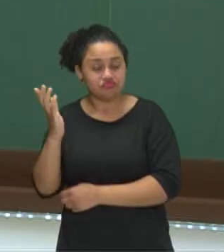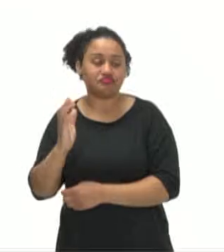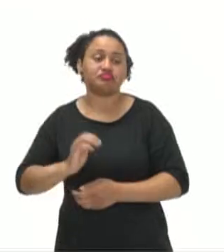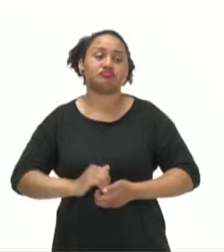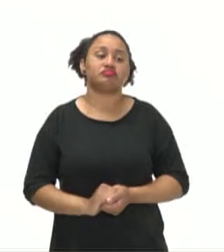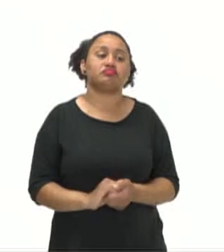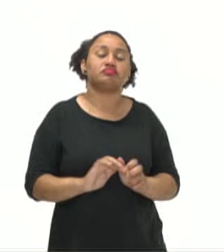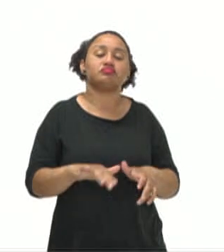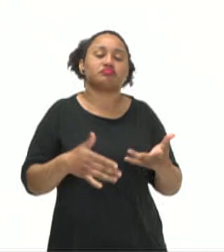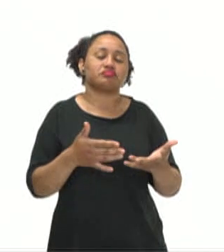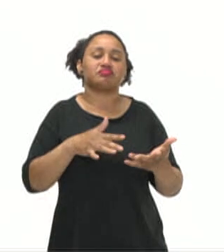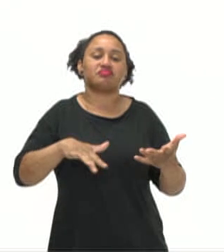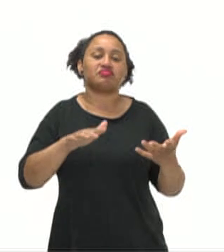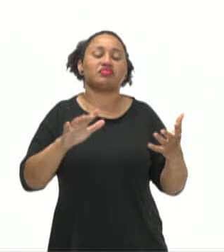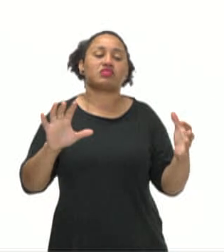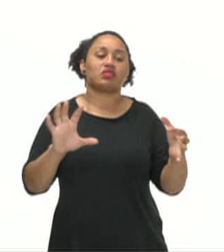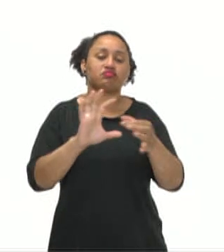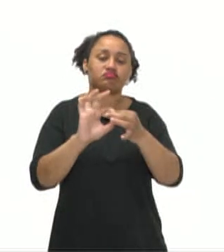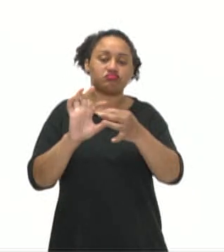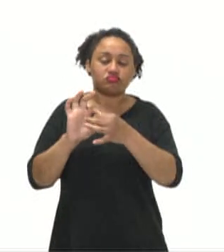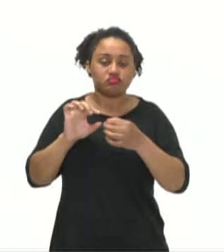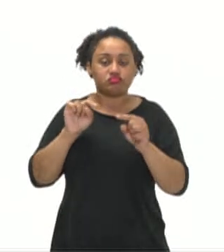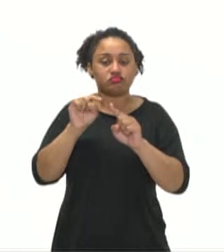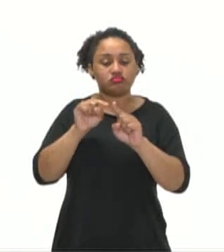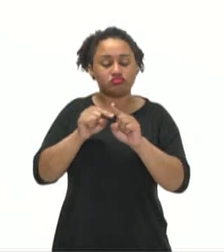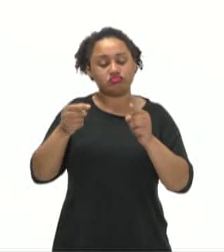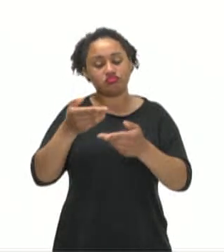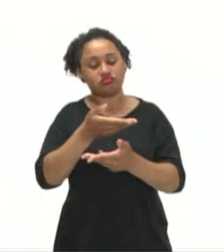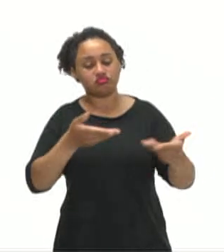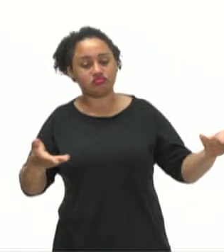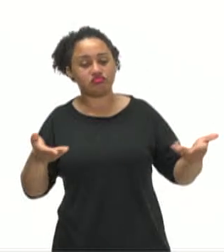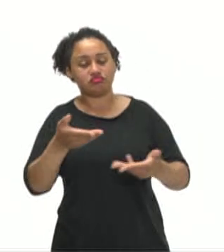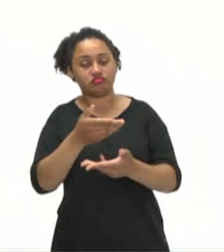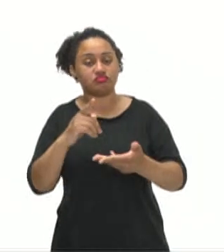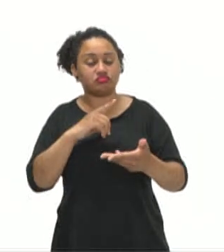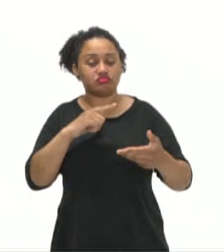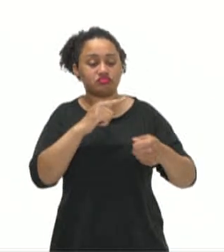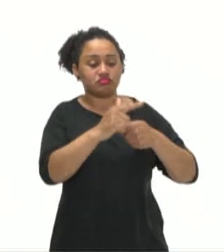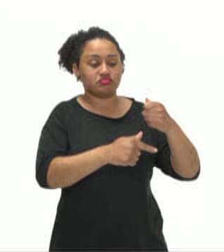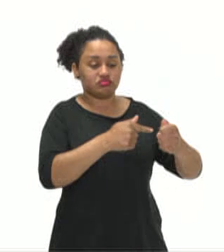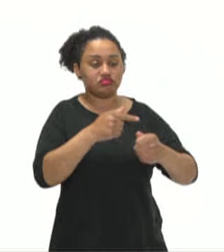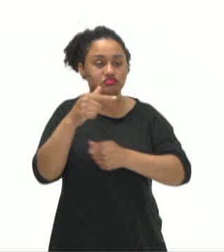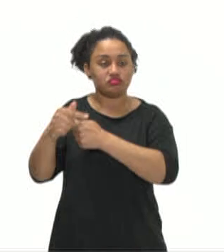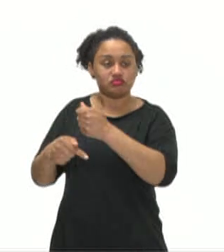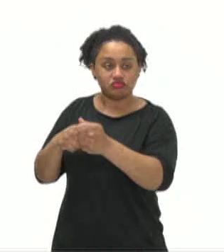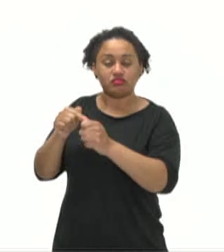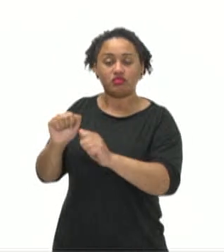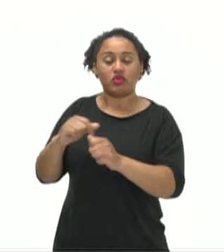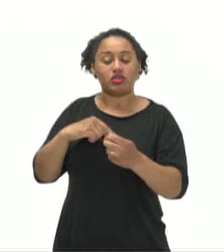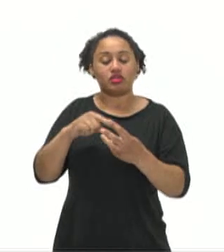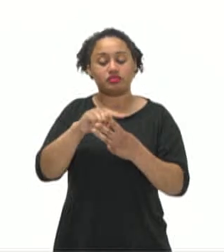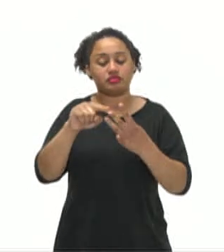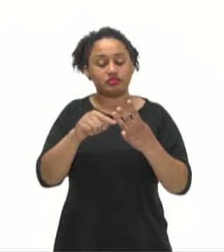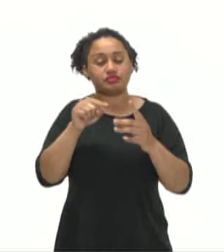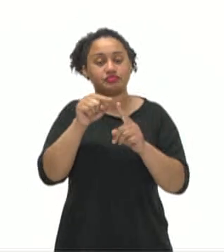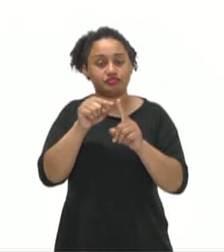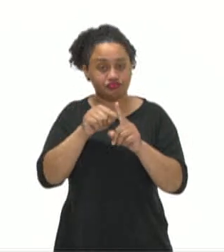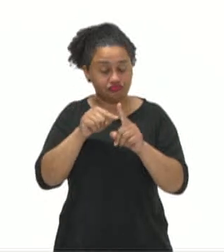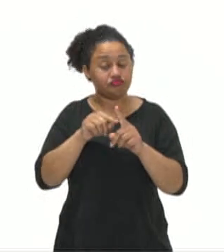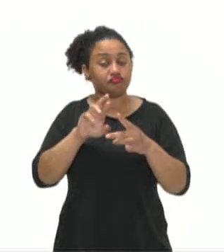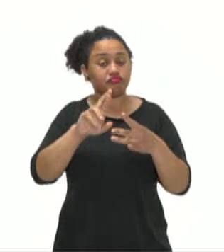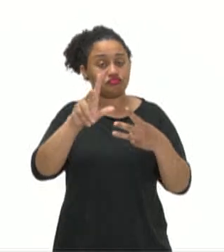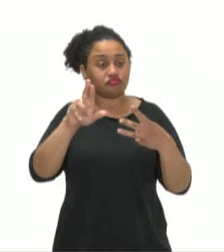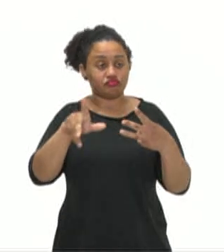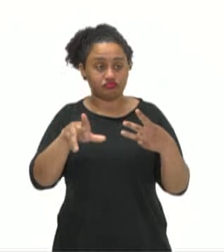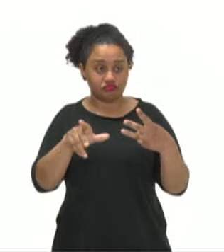De acordo com a natureza das ligações e o tipo de interação existente entre os átomos, podemos ter 3 tipos de ligações químicas